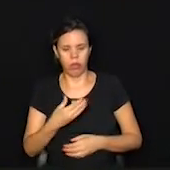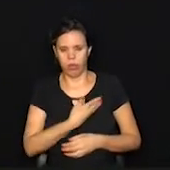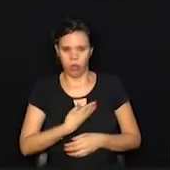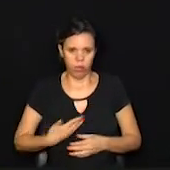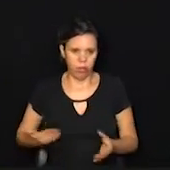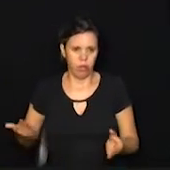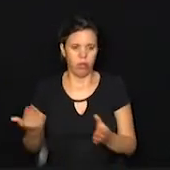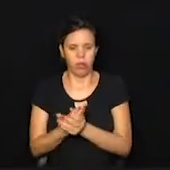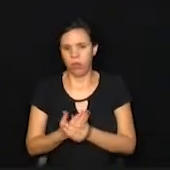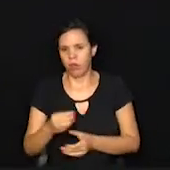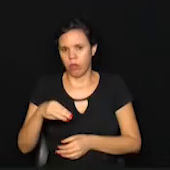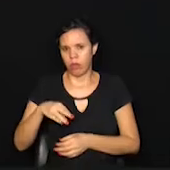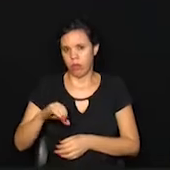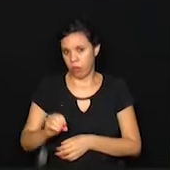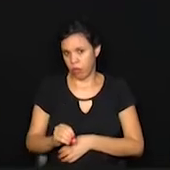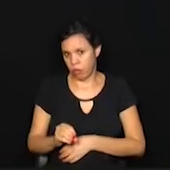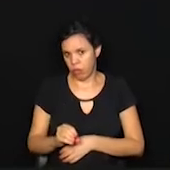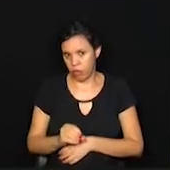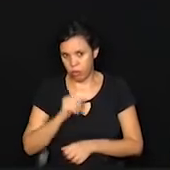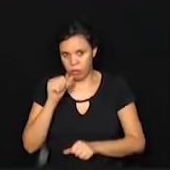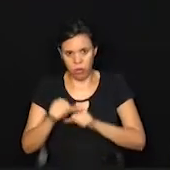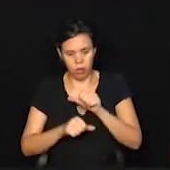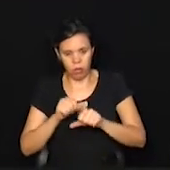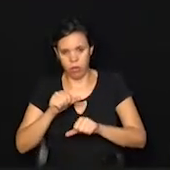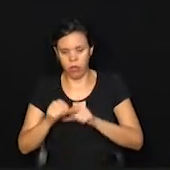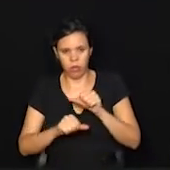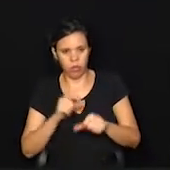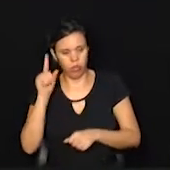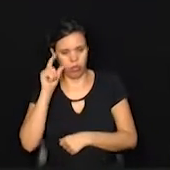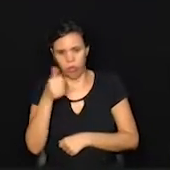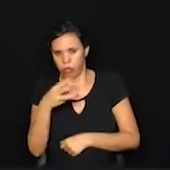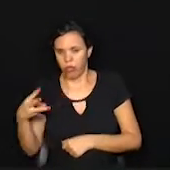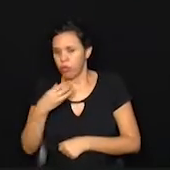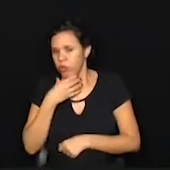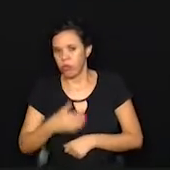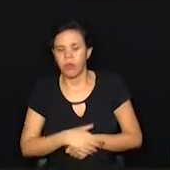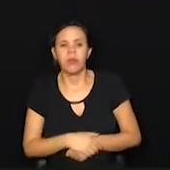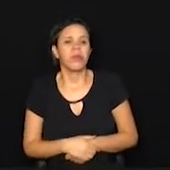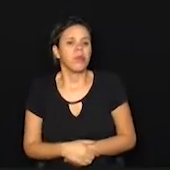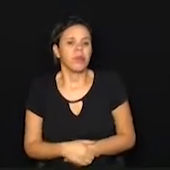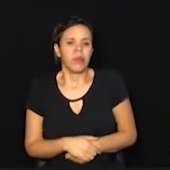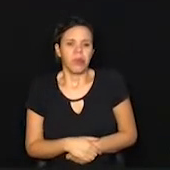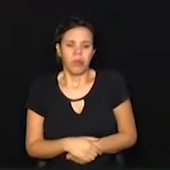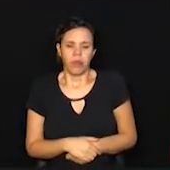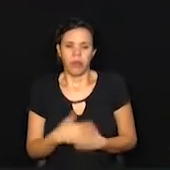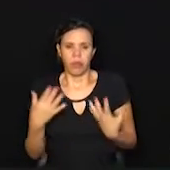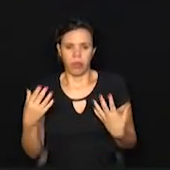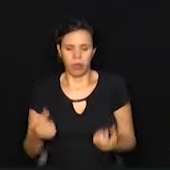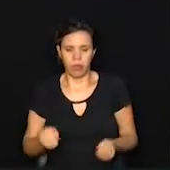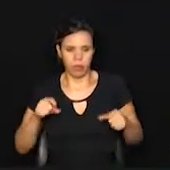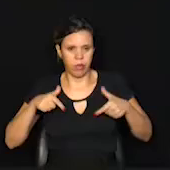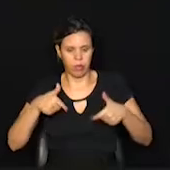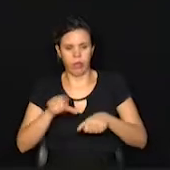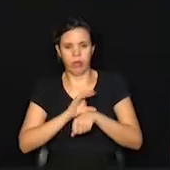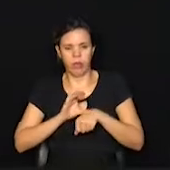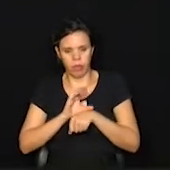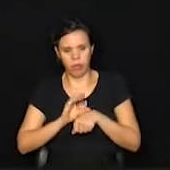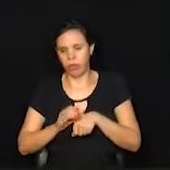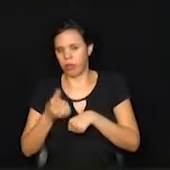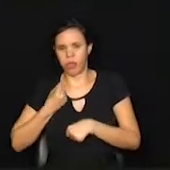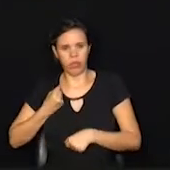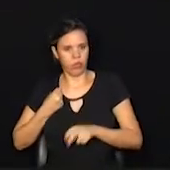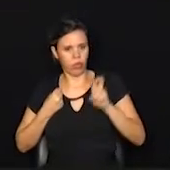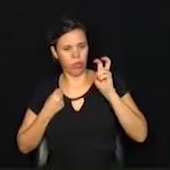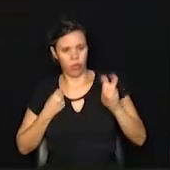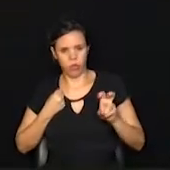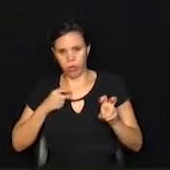Márcio Moreira Alves E aí o governo vira a mesa no dia treze de dezembro é adotado o ato institucional número